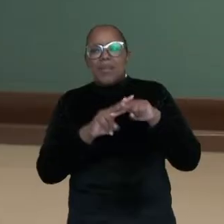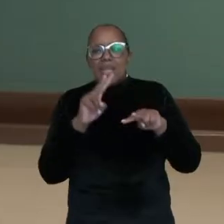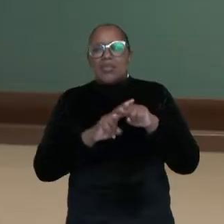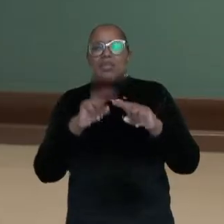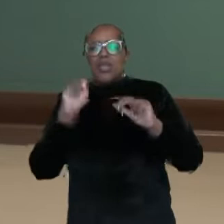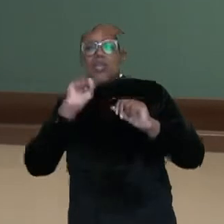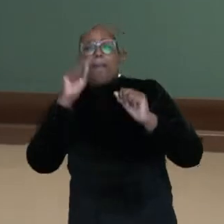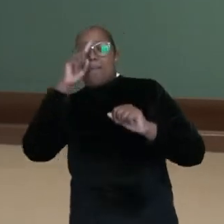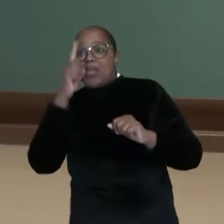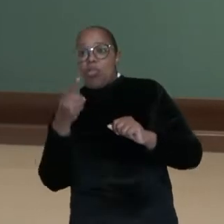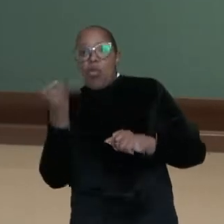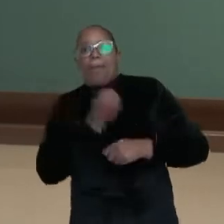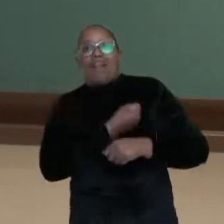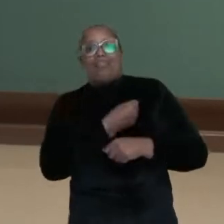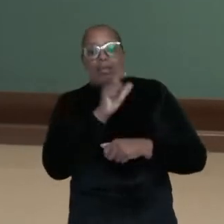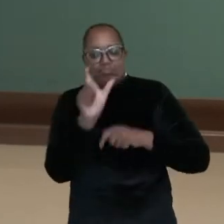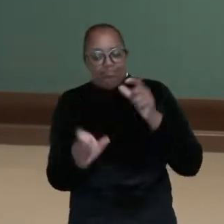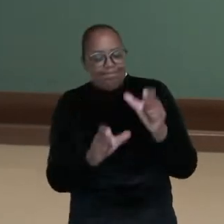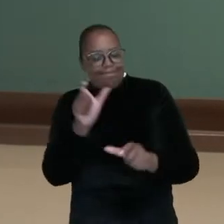humanidade.